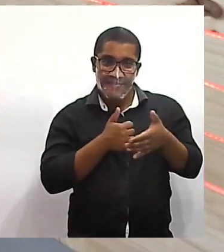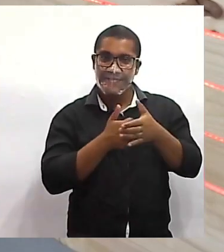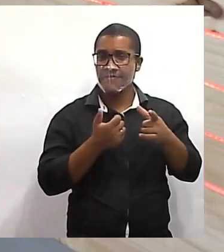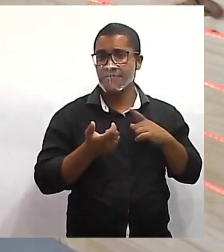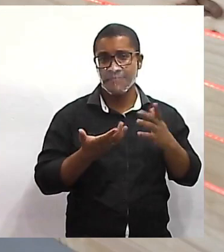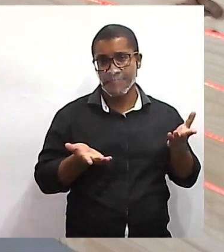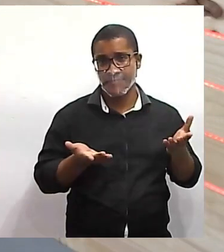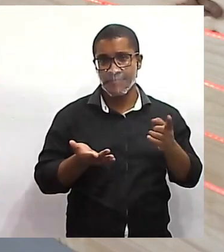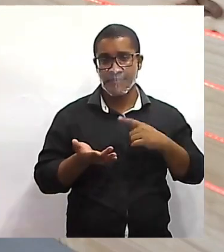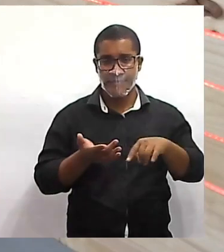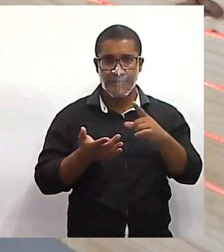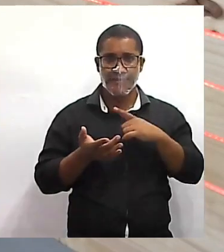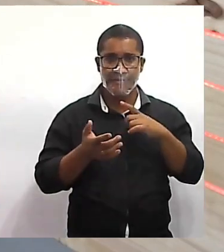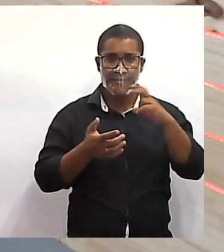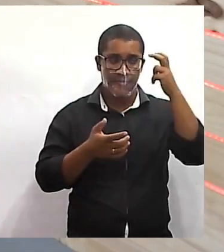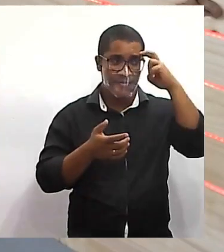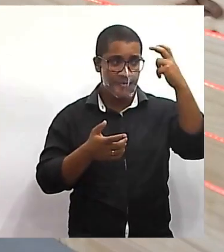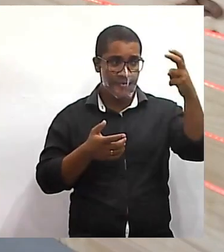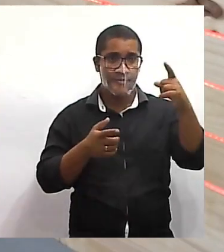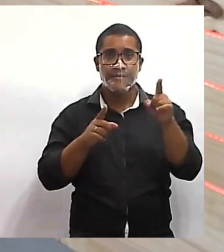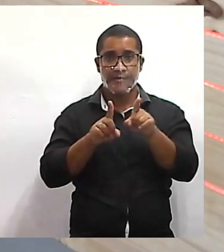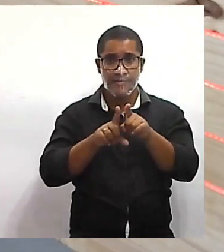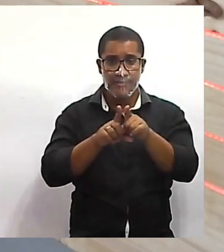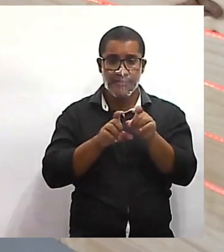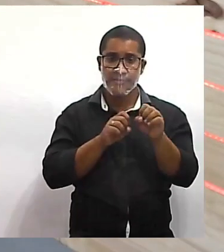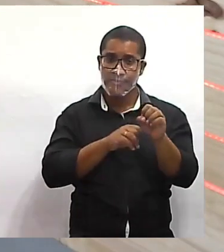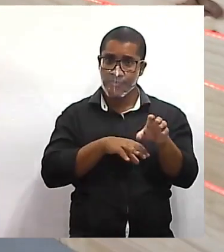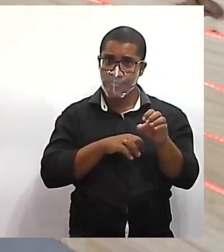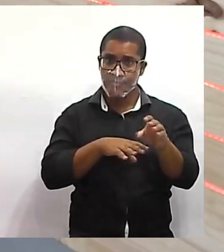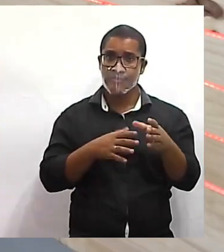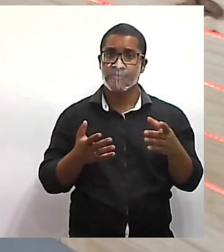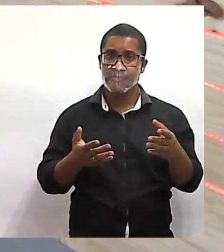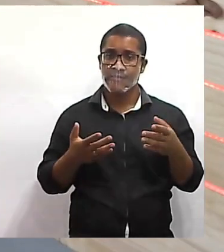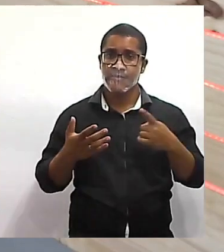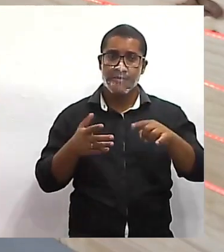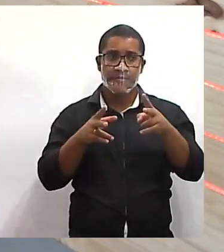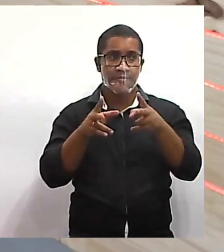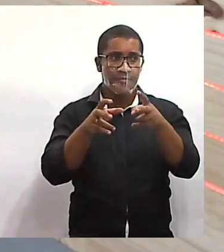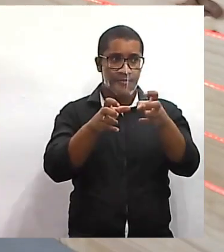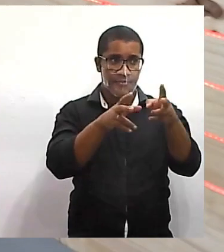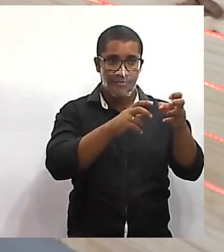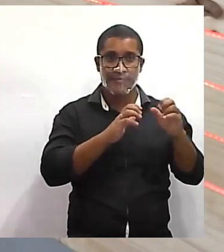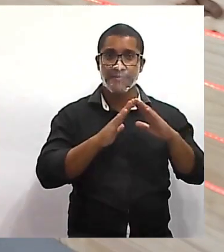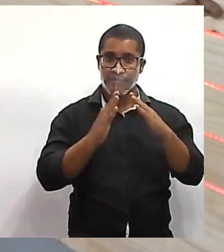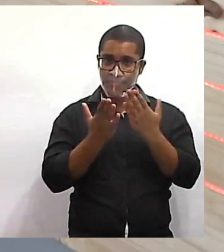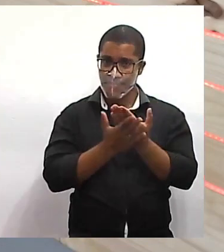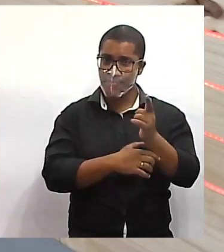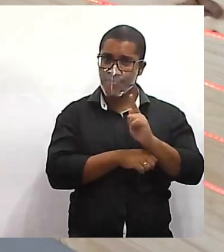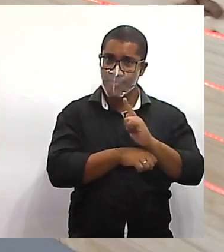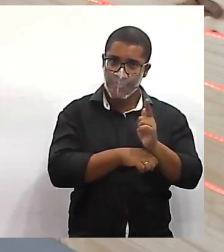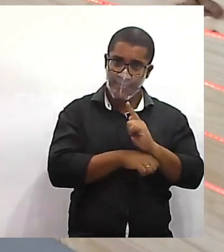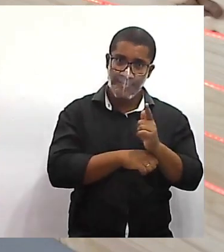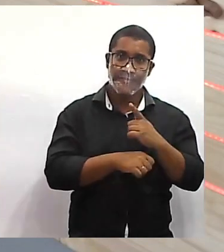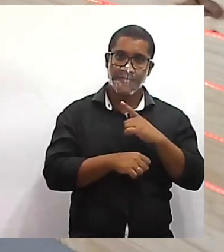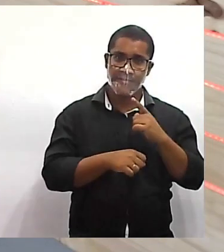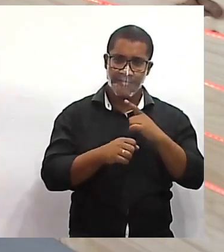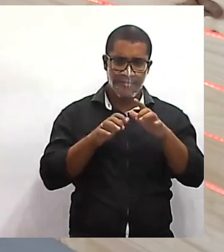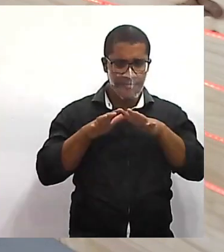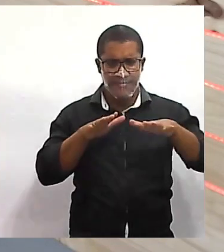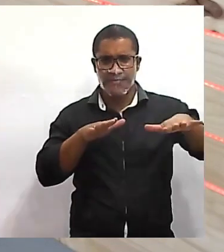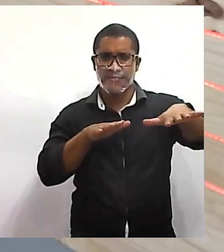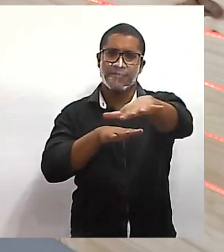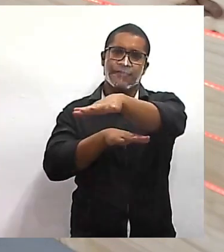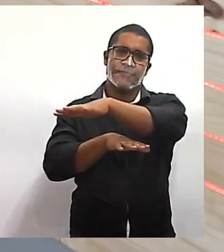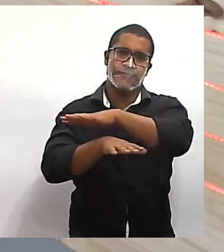tem a ver com o cultural, com o educacional. Então, a gente percebe que a gestão escolar, ela abarca